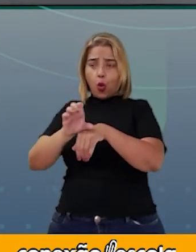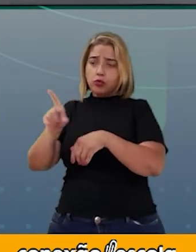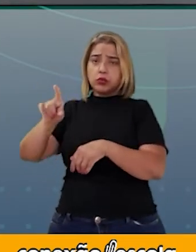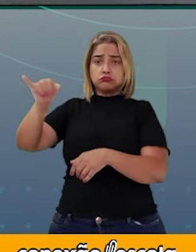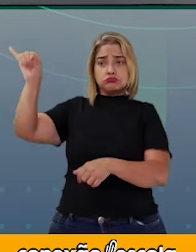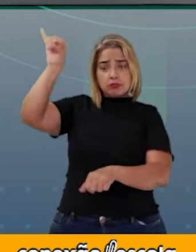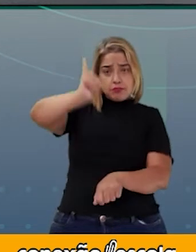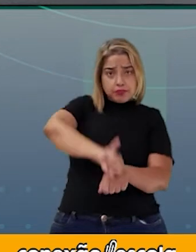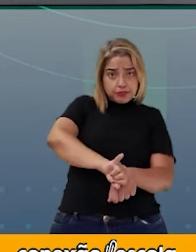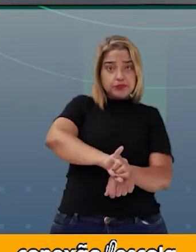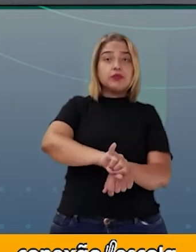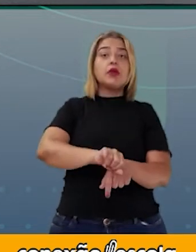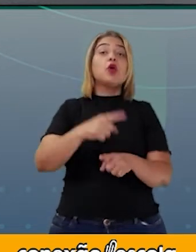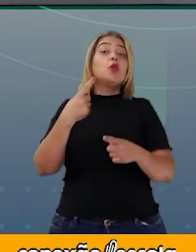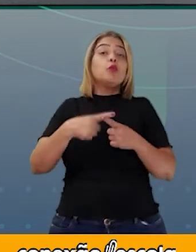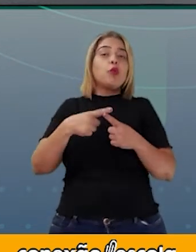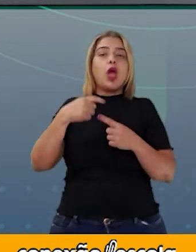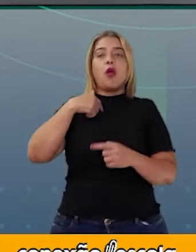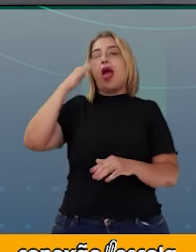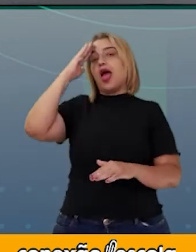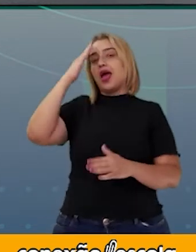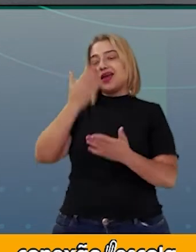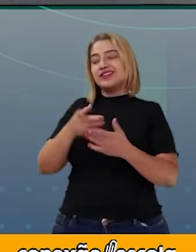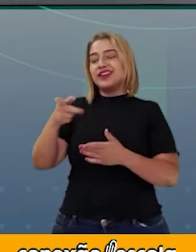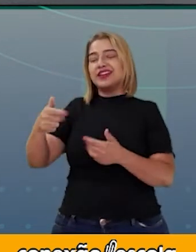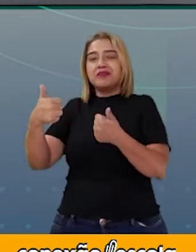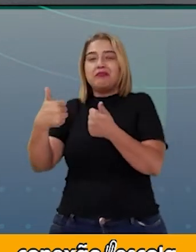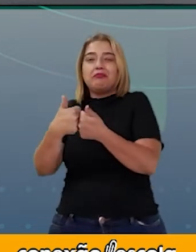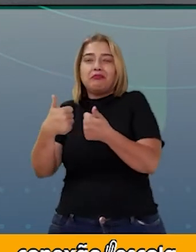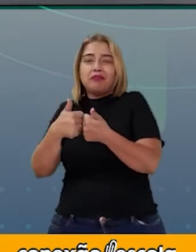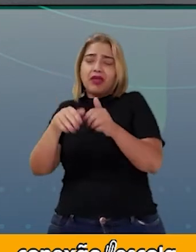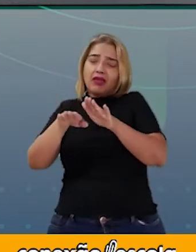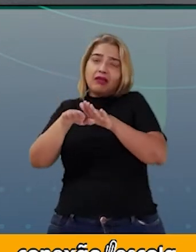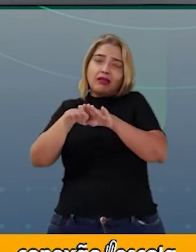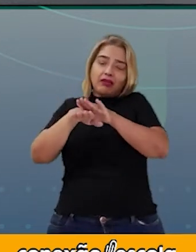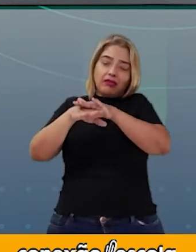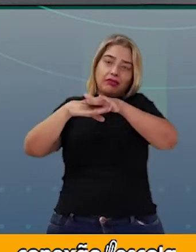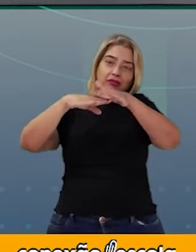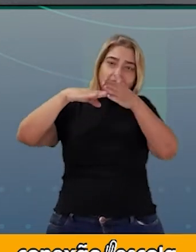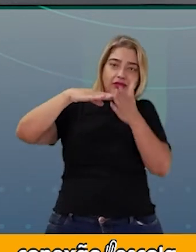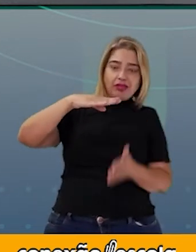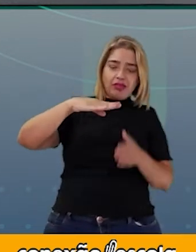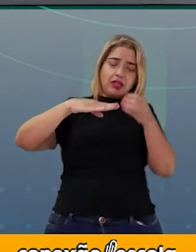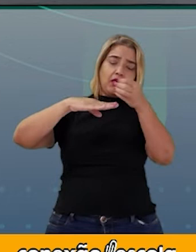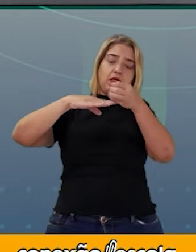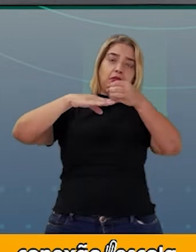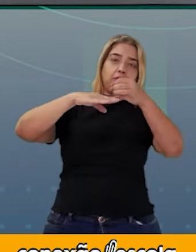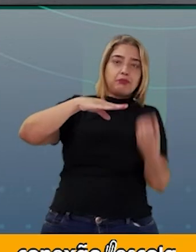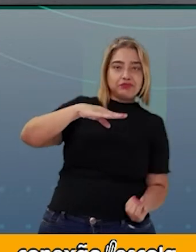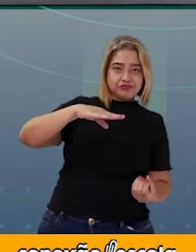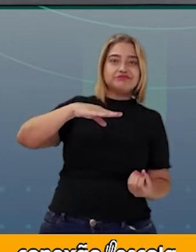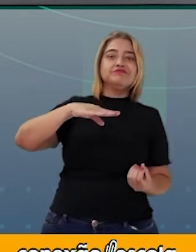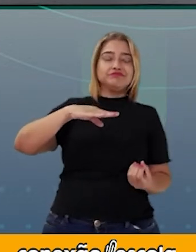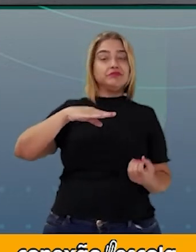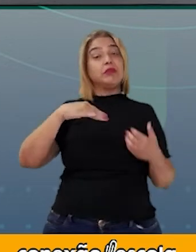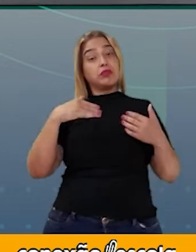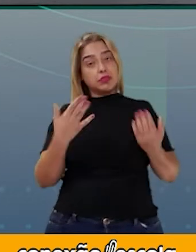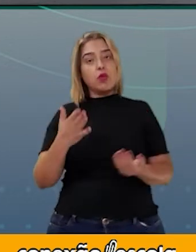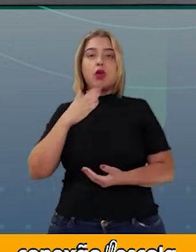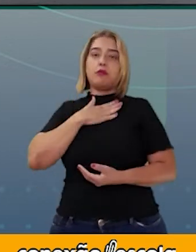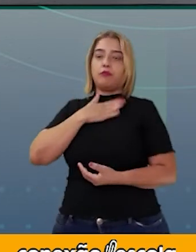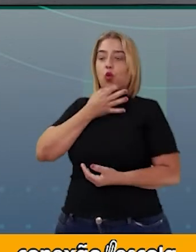eu acredito que é porque colocaram ele muito próximo à borda da mesa. Então, esse é um ponto de vista, é uma opinião a